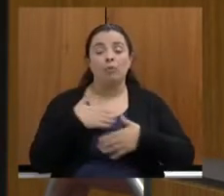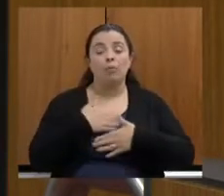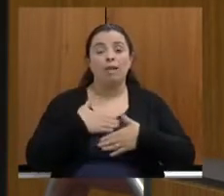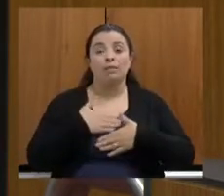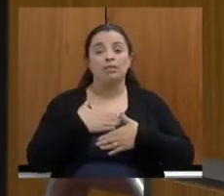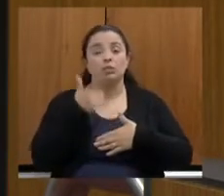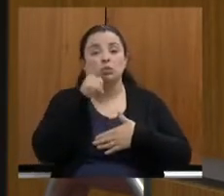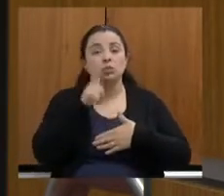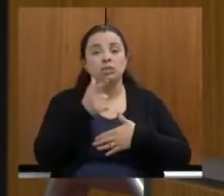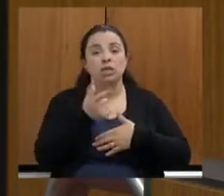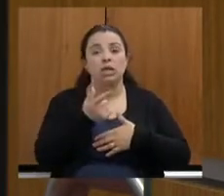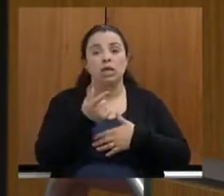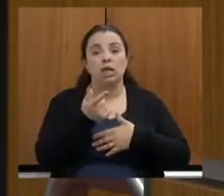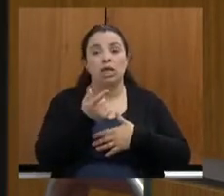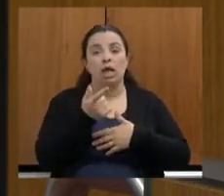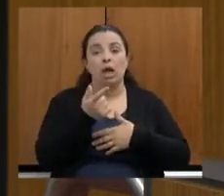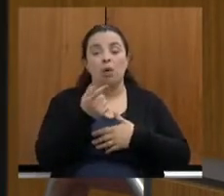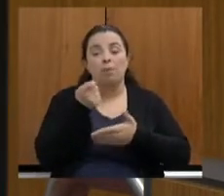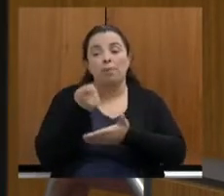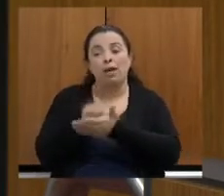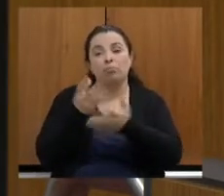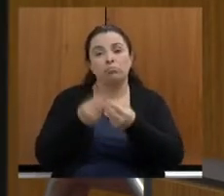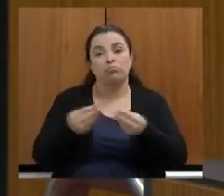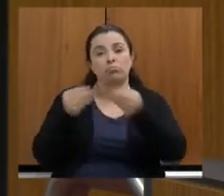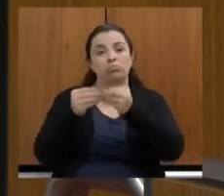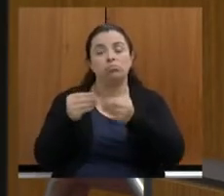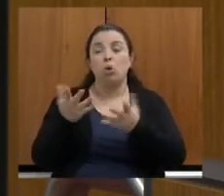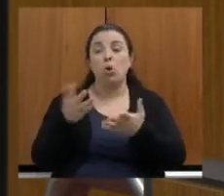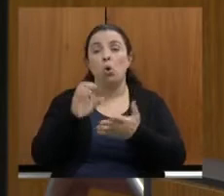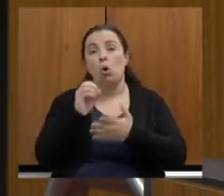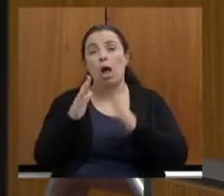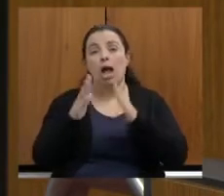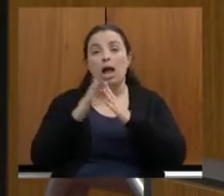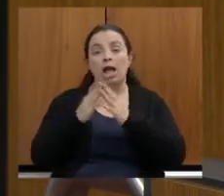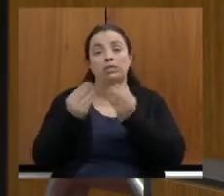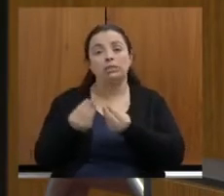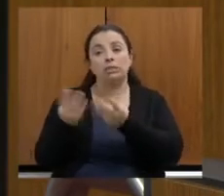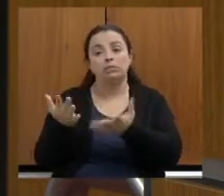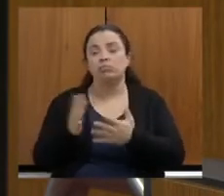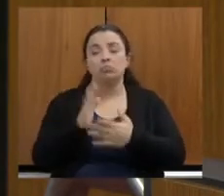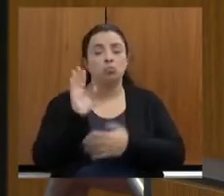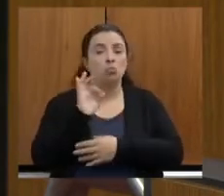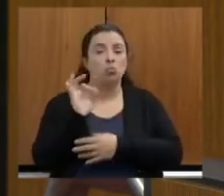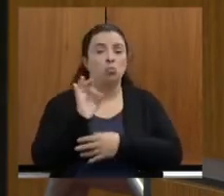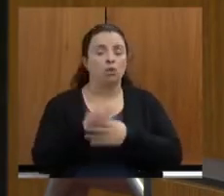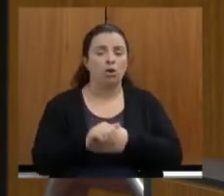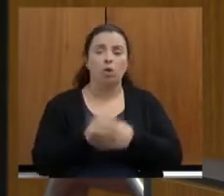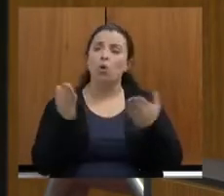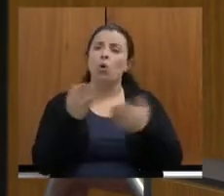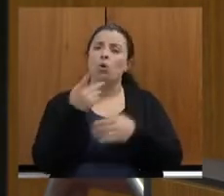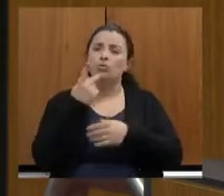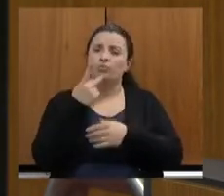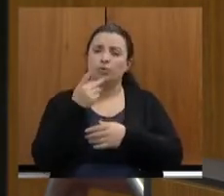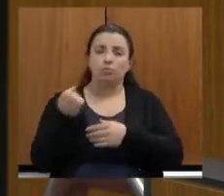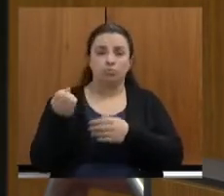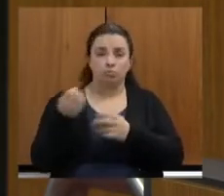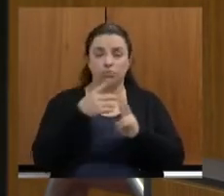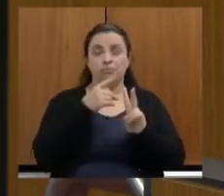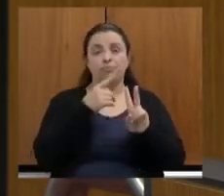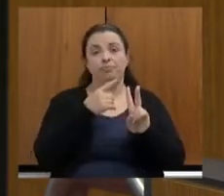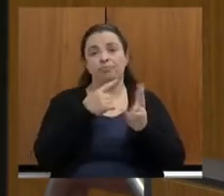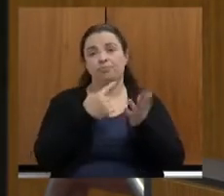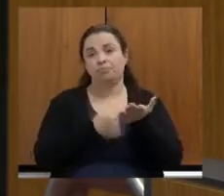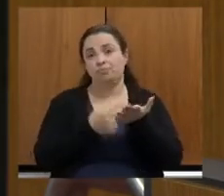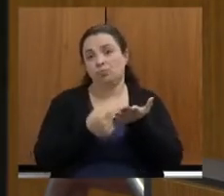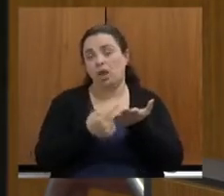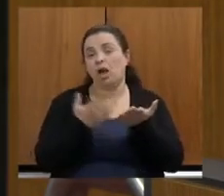indenizado de ter tido a casa devolvida é hoje se fala nesse novo acordo né